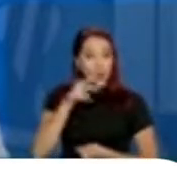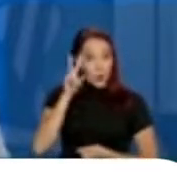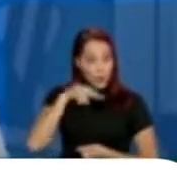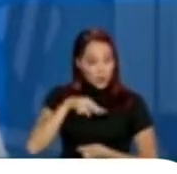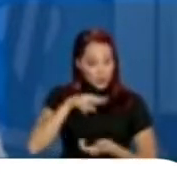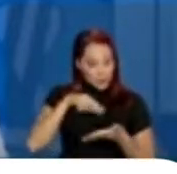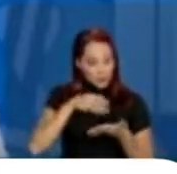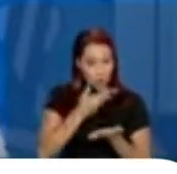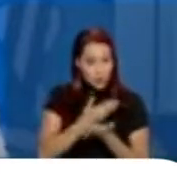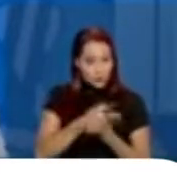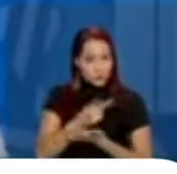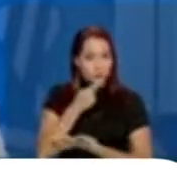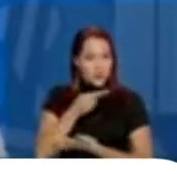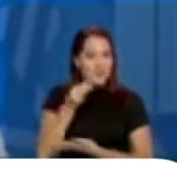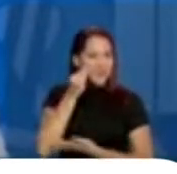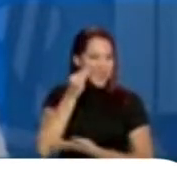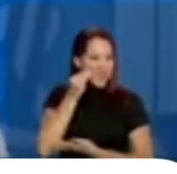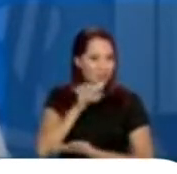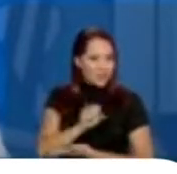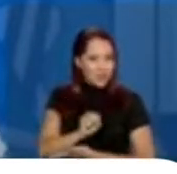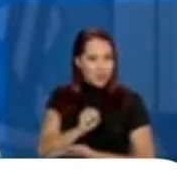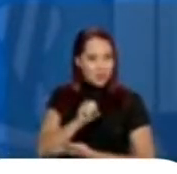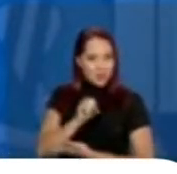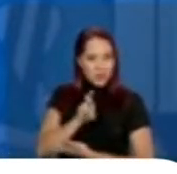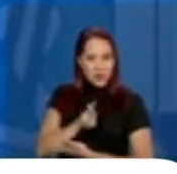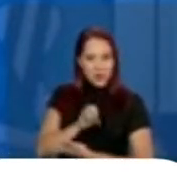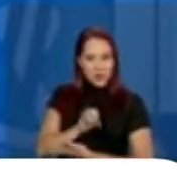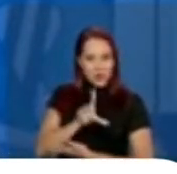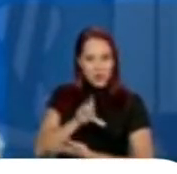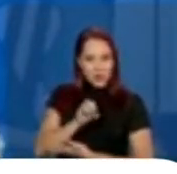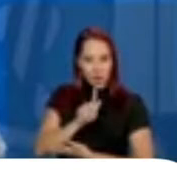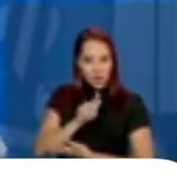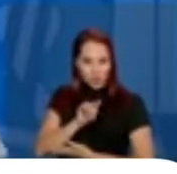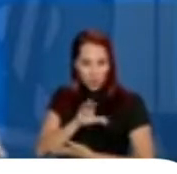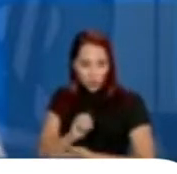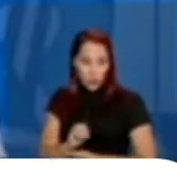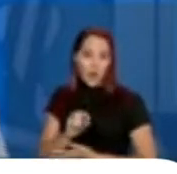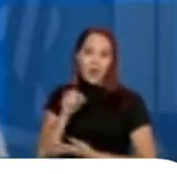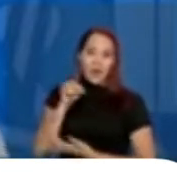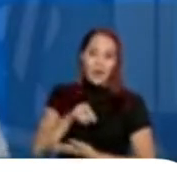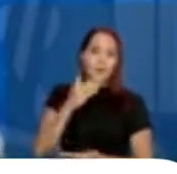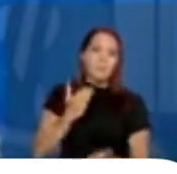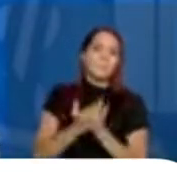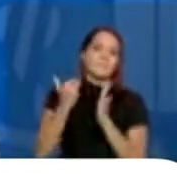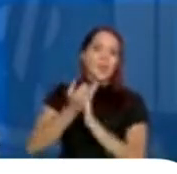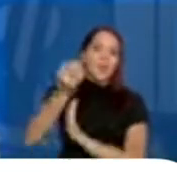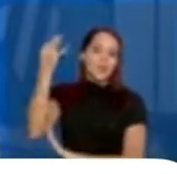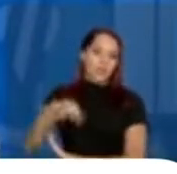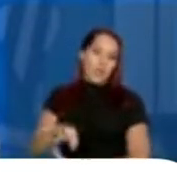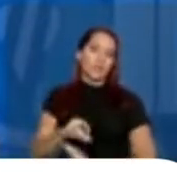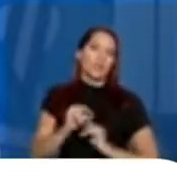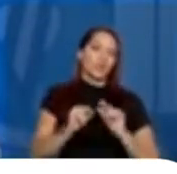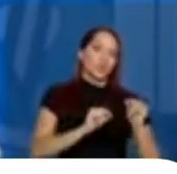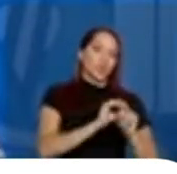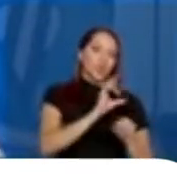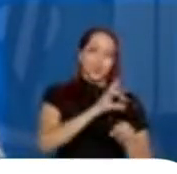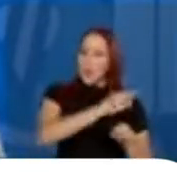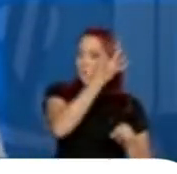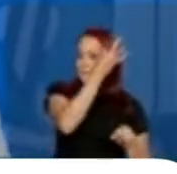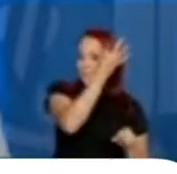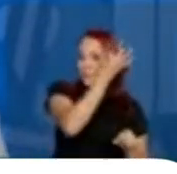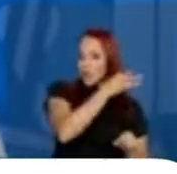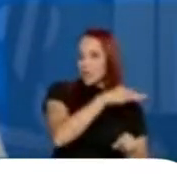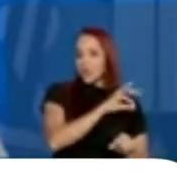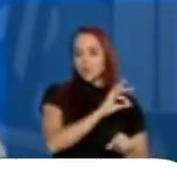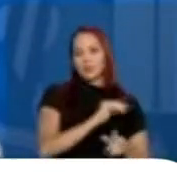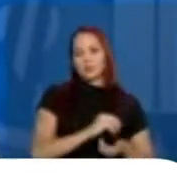que os testes sorológicos feitos com o soro, eles dão mais precisão do que com a punção capilar. Então, tudo